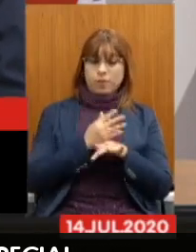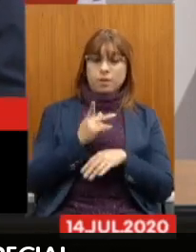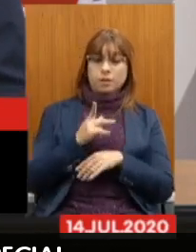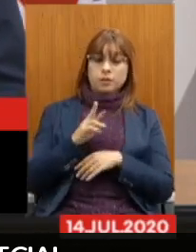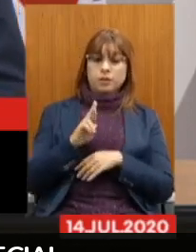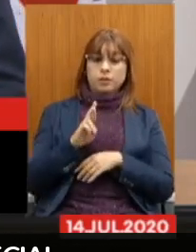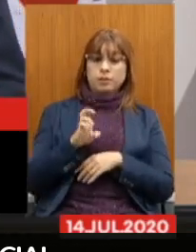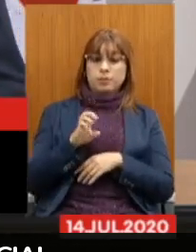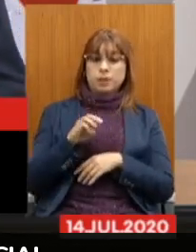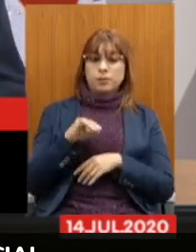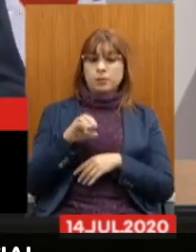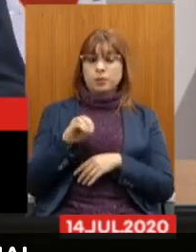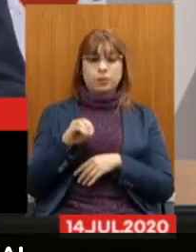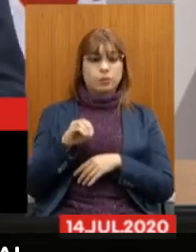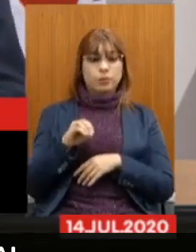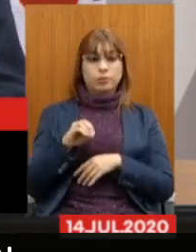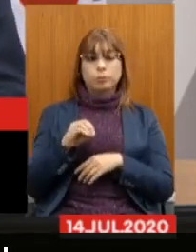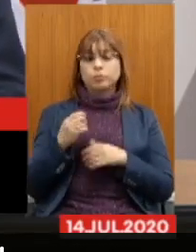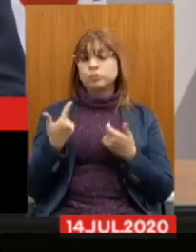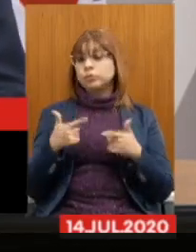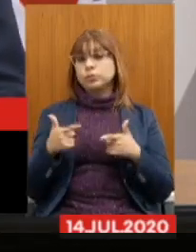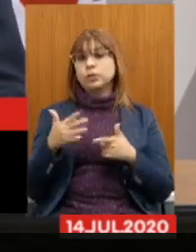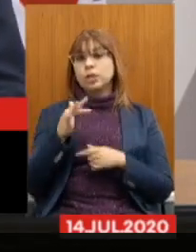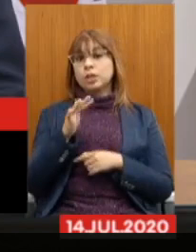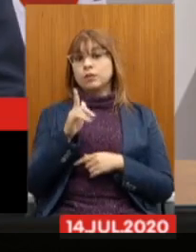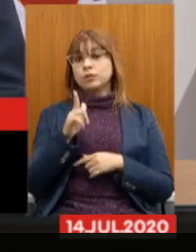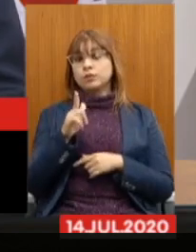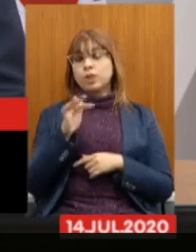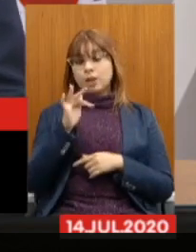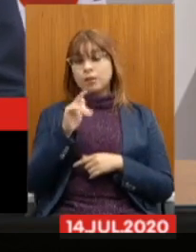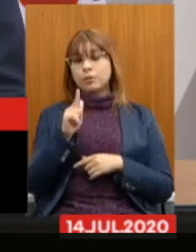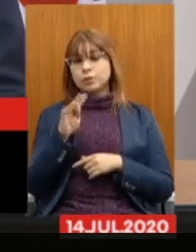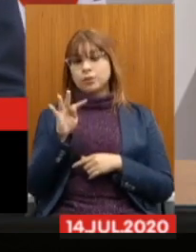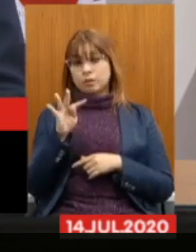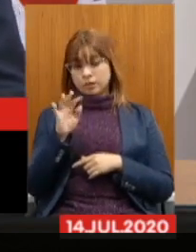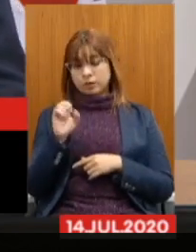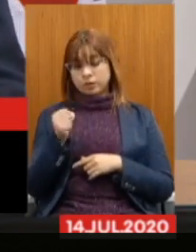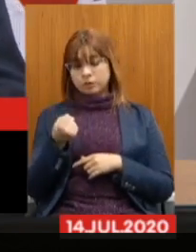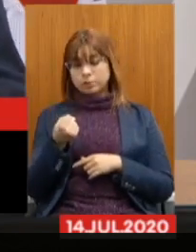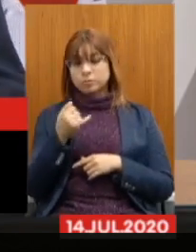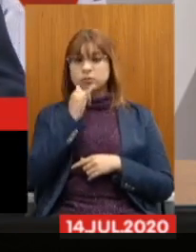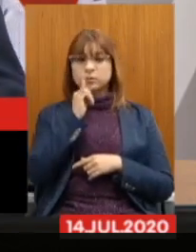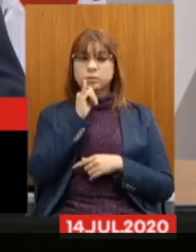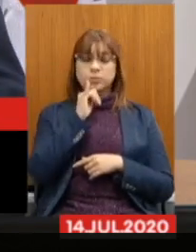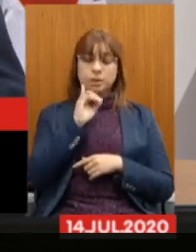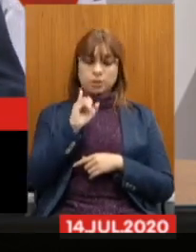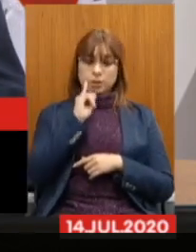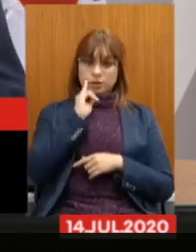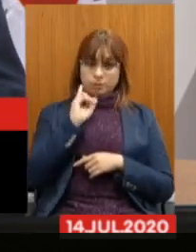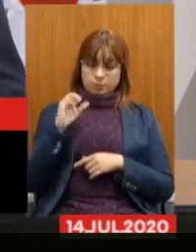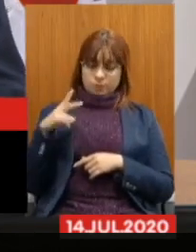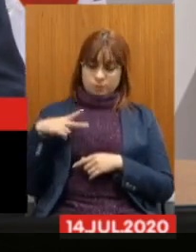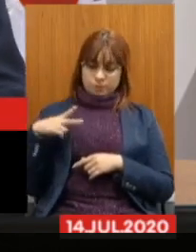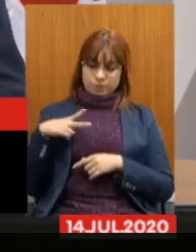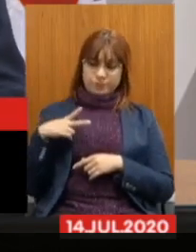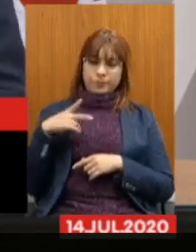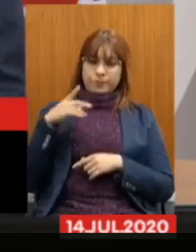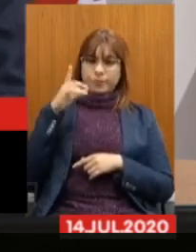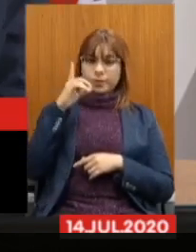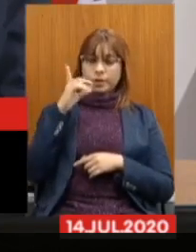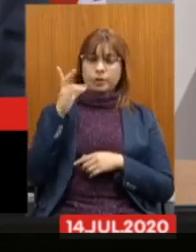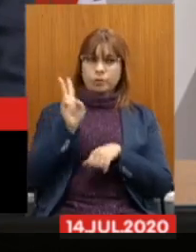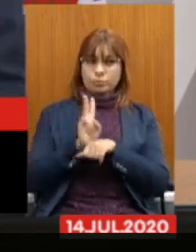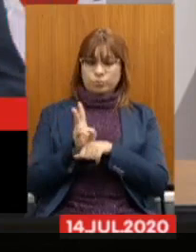garantia. Quando, na iniciativa privada, o patrão não